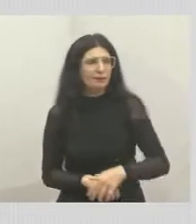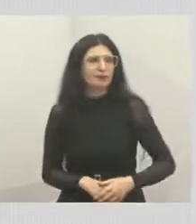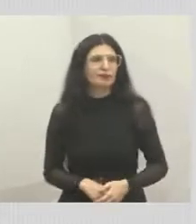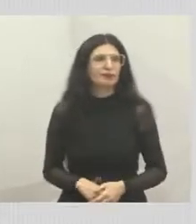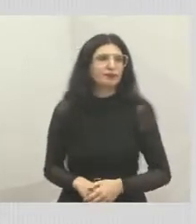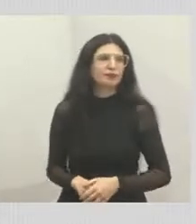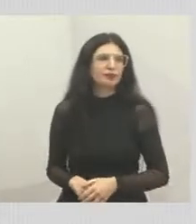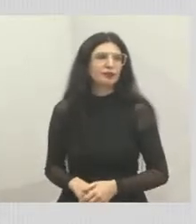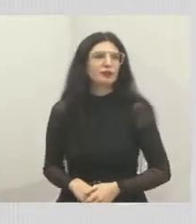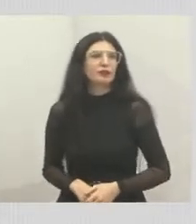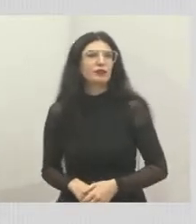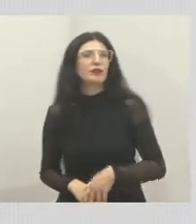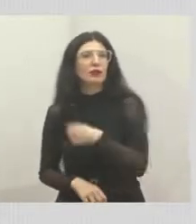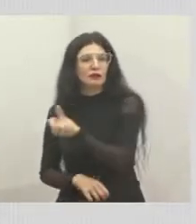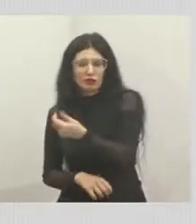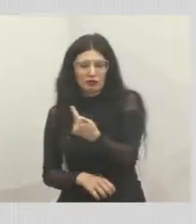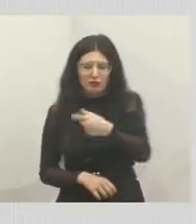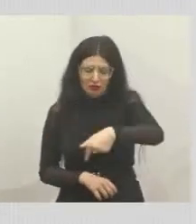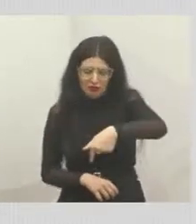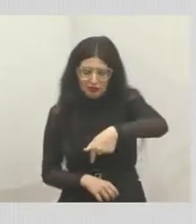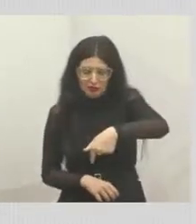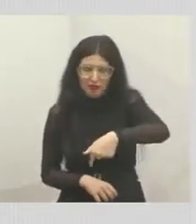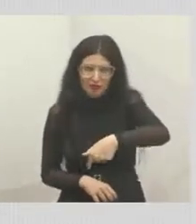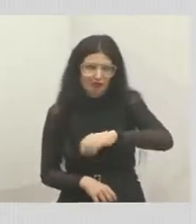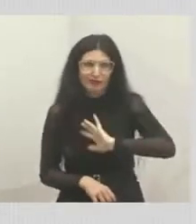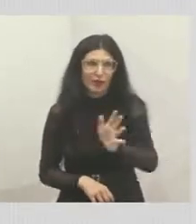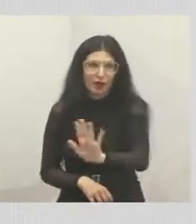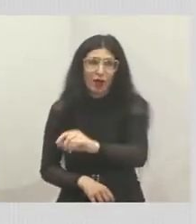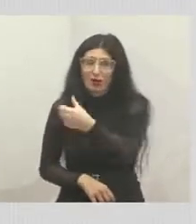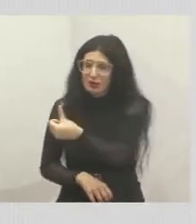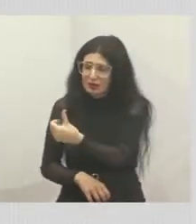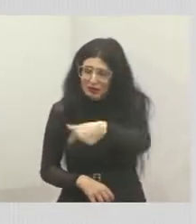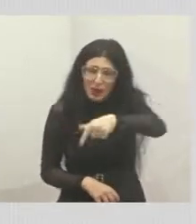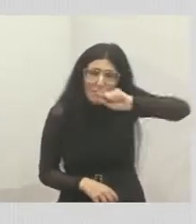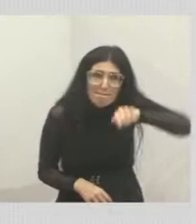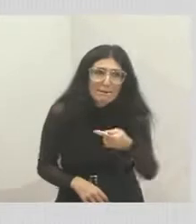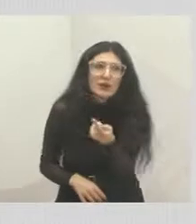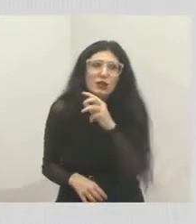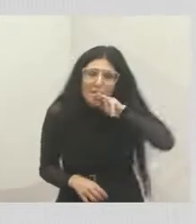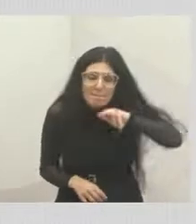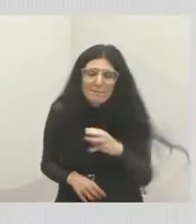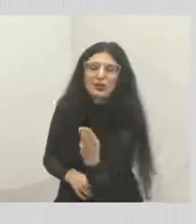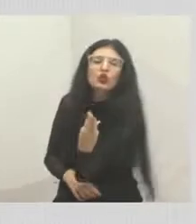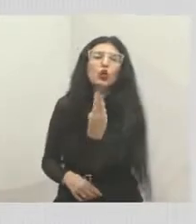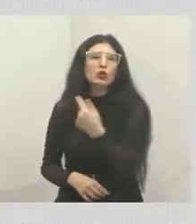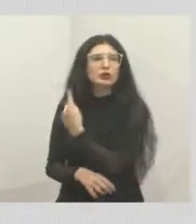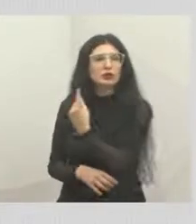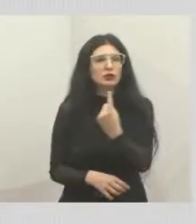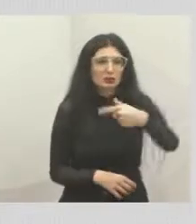67.117.000 a previsão orçamentária para 2020, e foi liquidado até o segundo quadrimestre